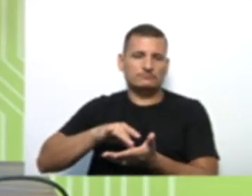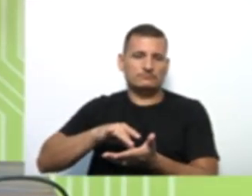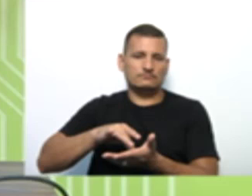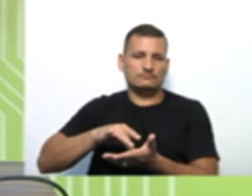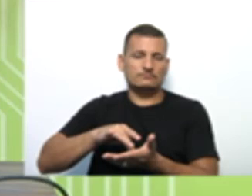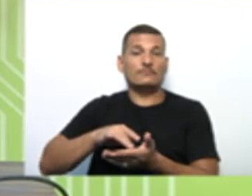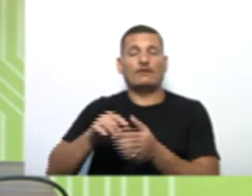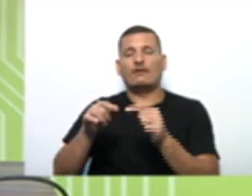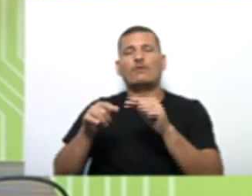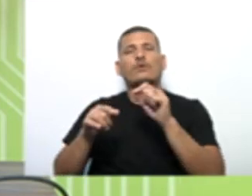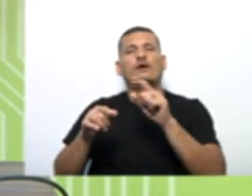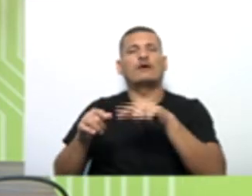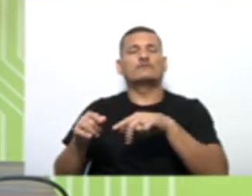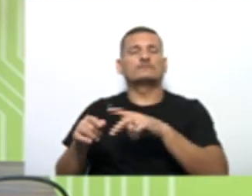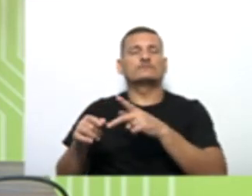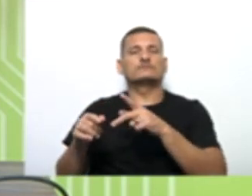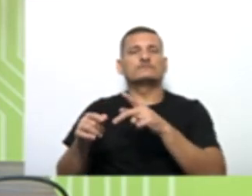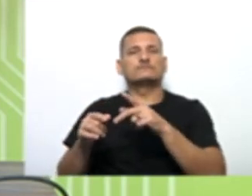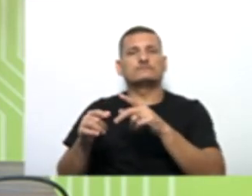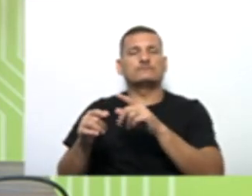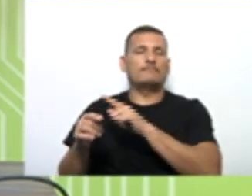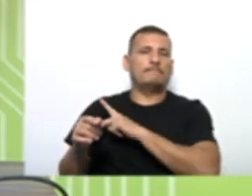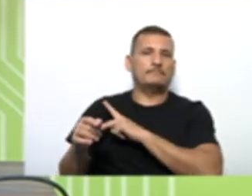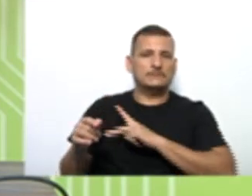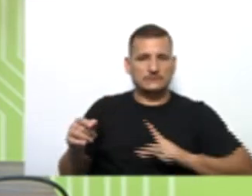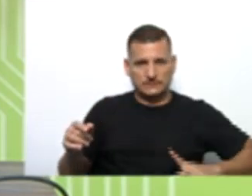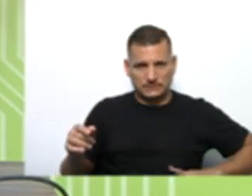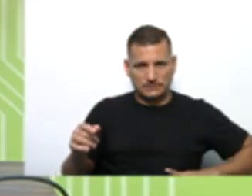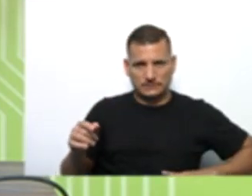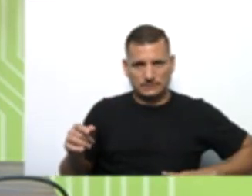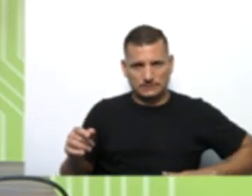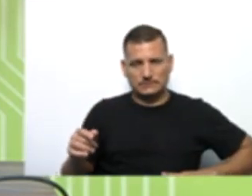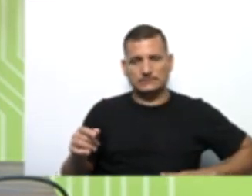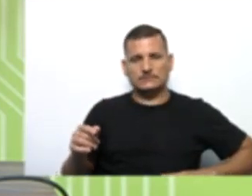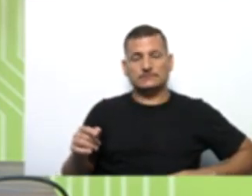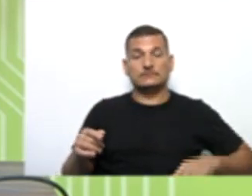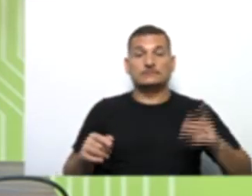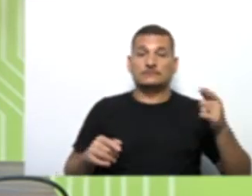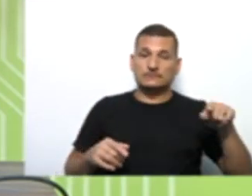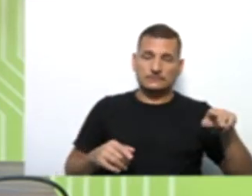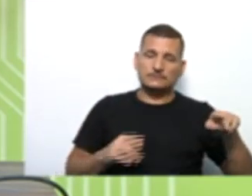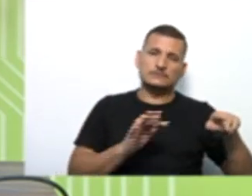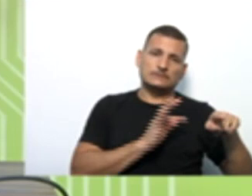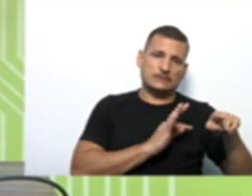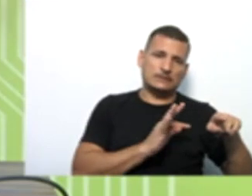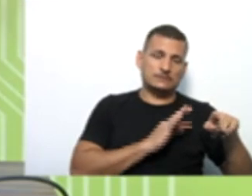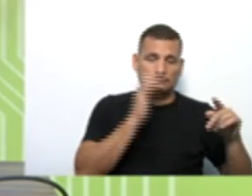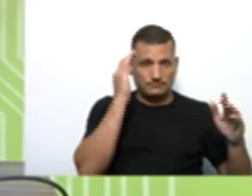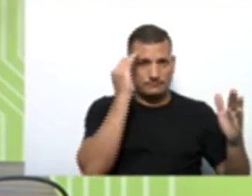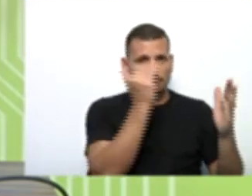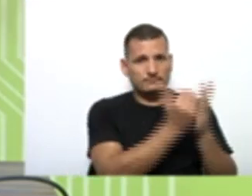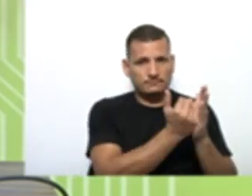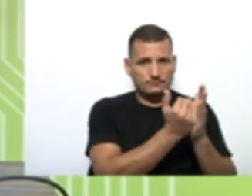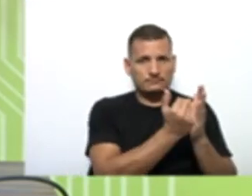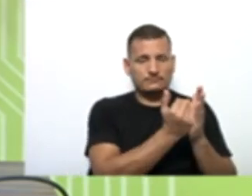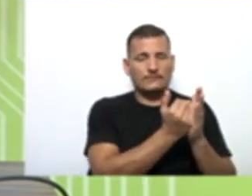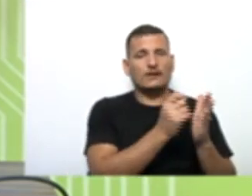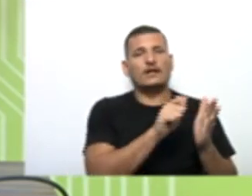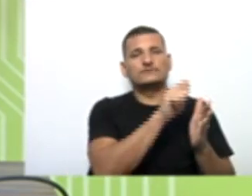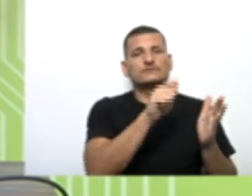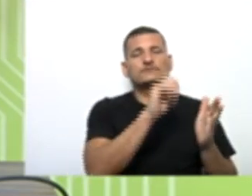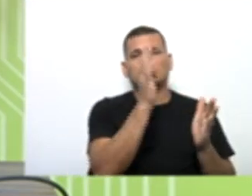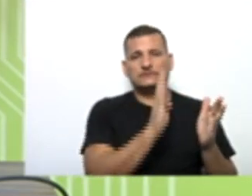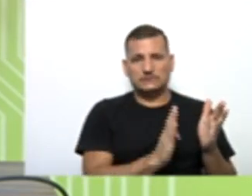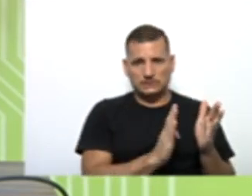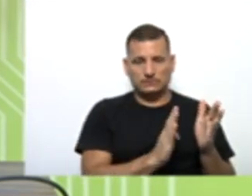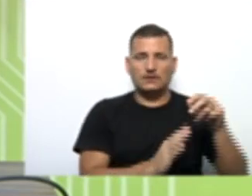pela Presidência da República. E a redação técnica vai seguir as normas da Associação Brasileira de Normas Técnicas.